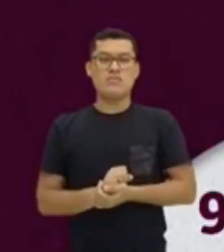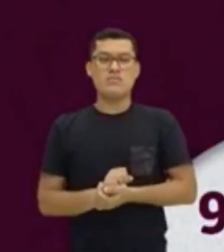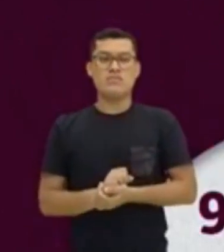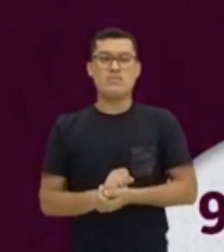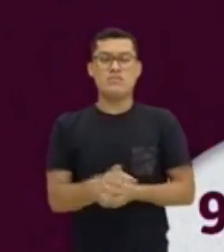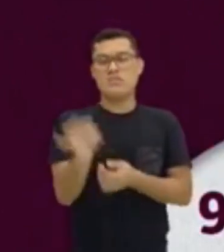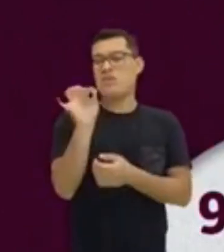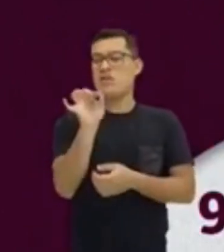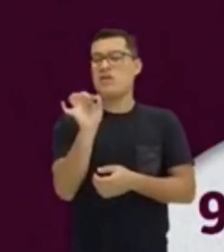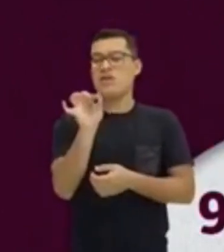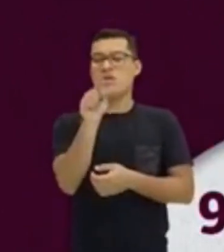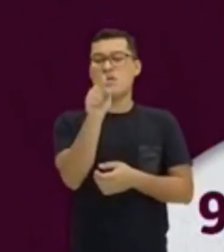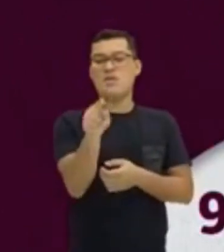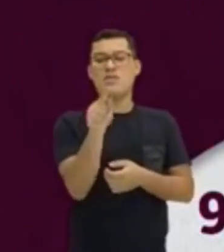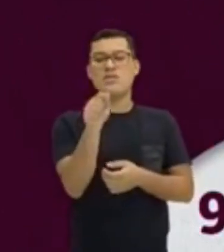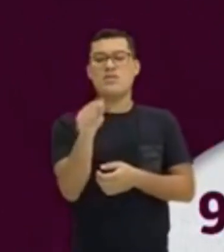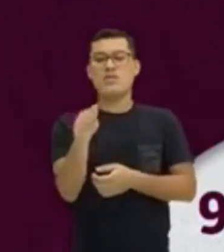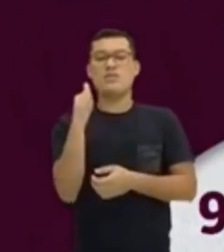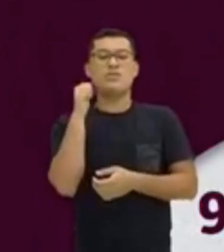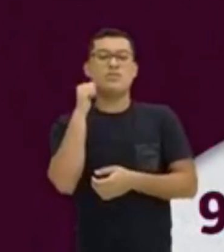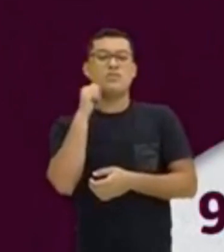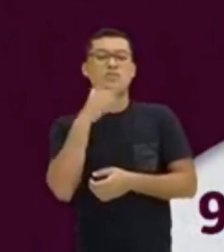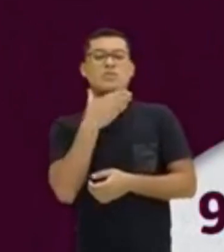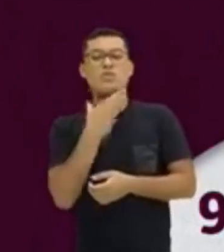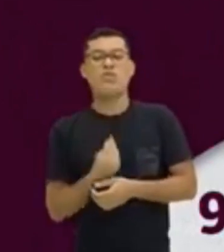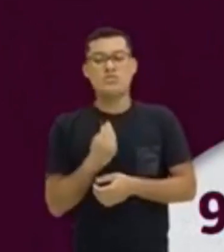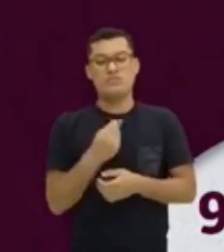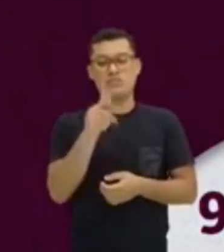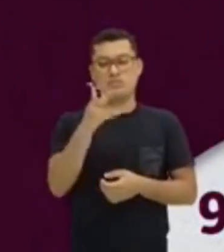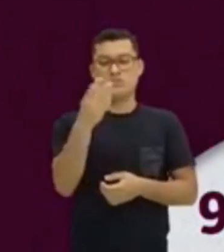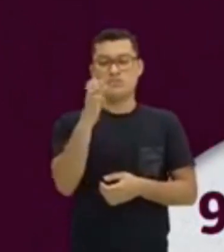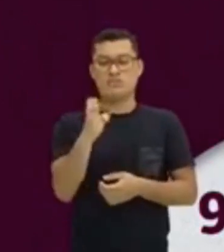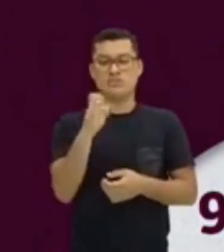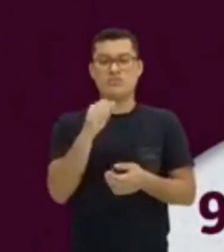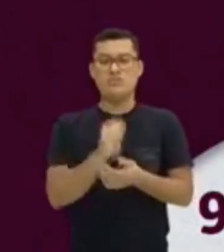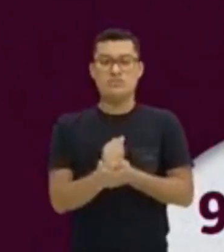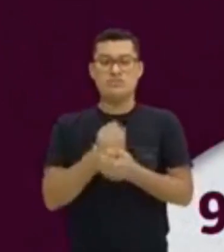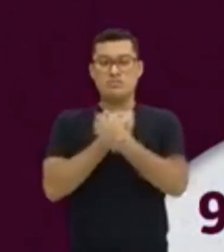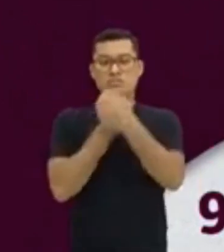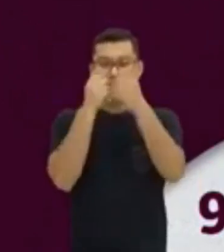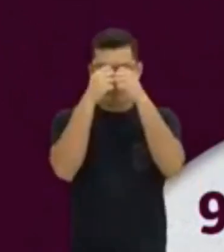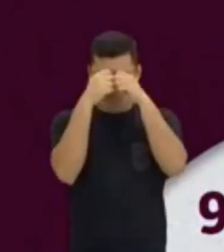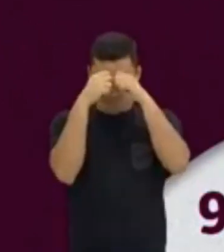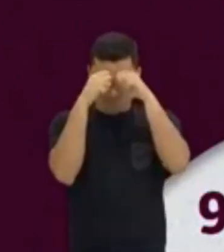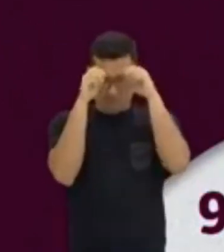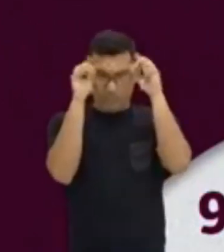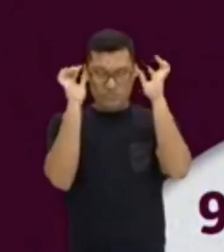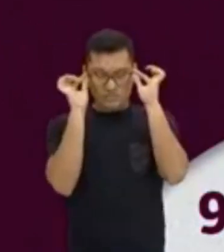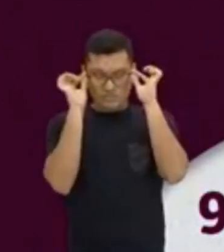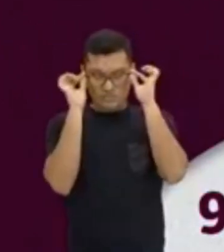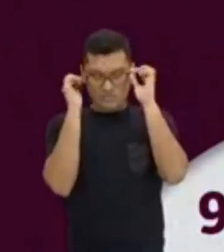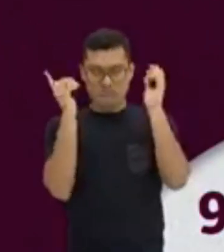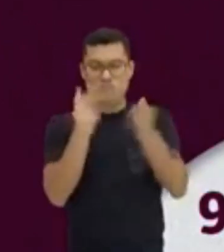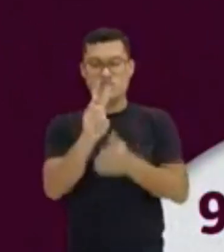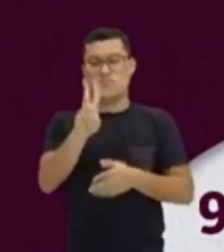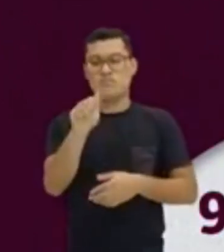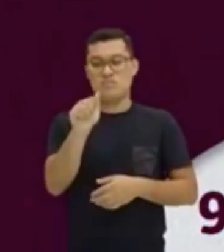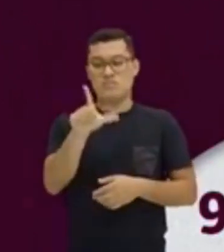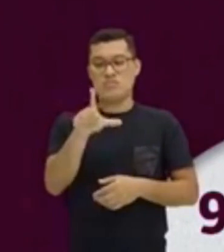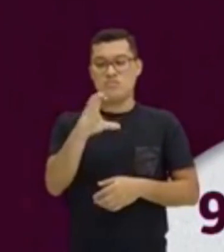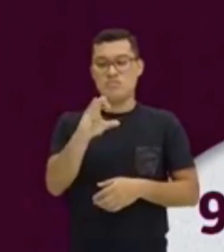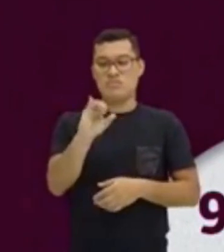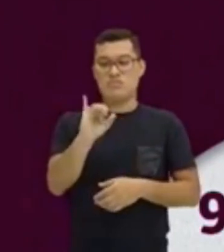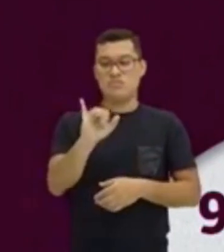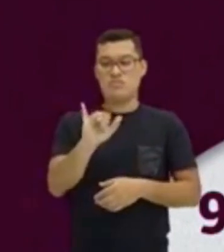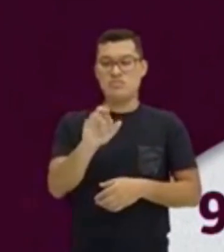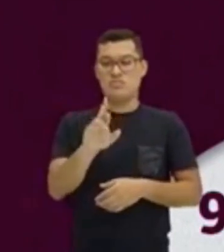Quem é ele? Vimos que os exemplos foram do Ziraldo, do Valcy Monteiro, do William